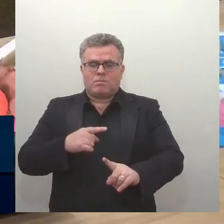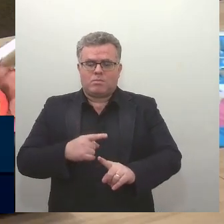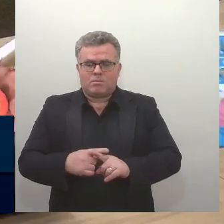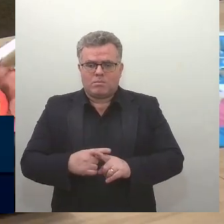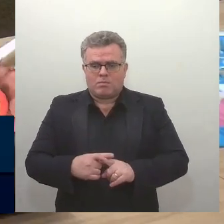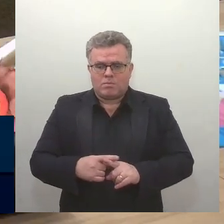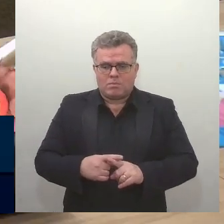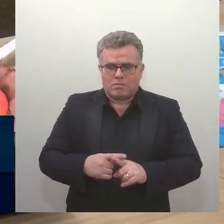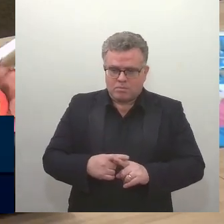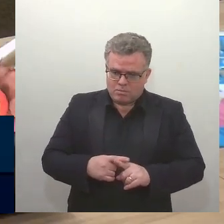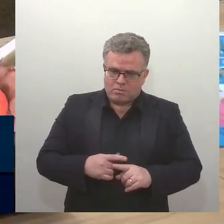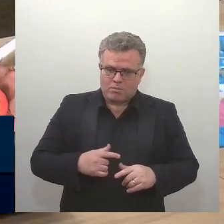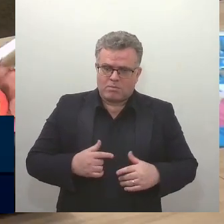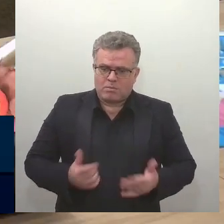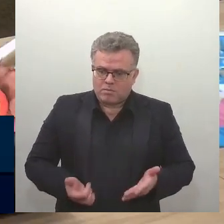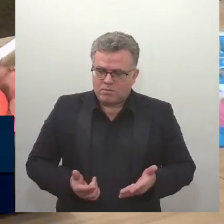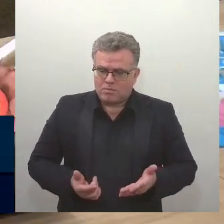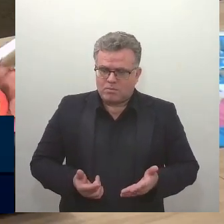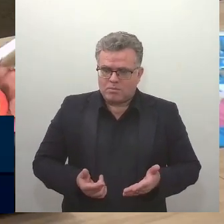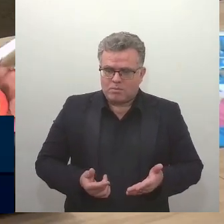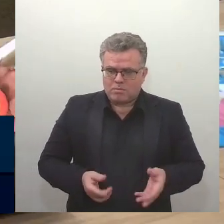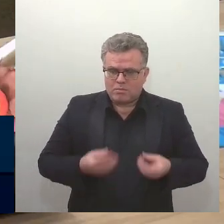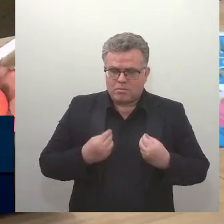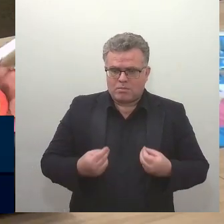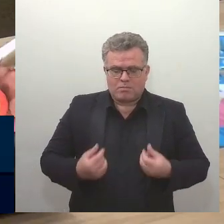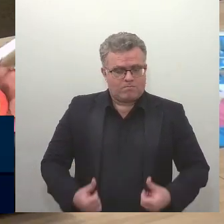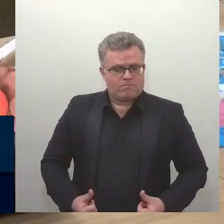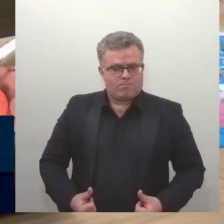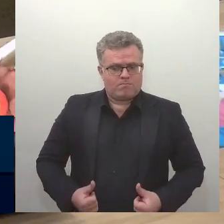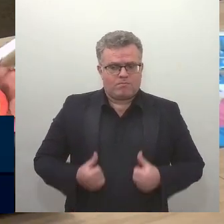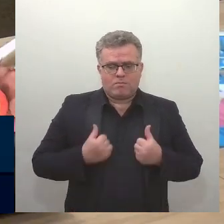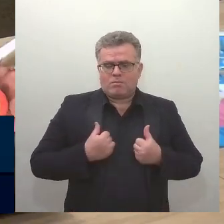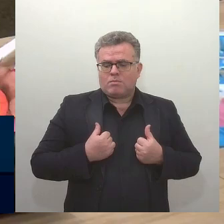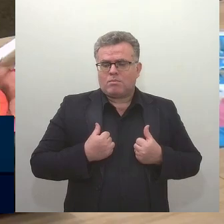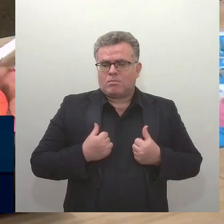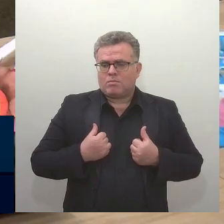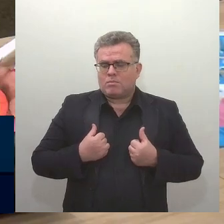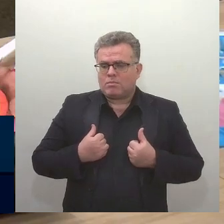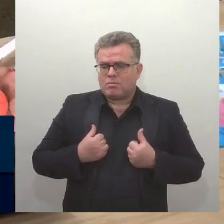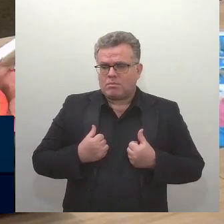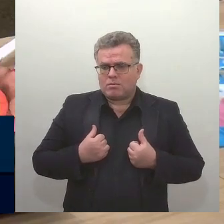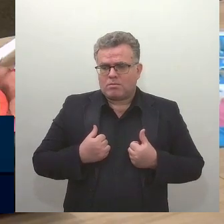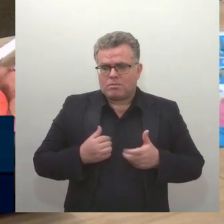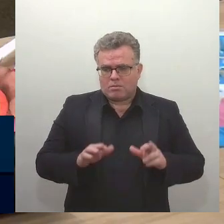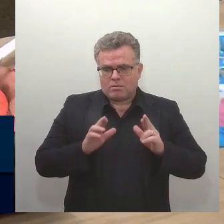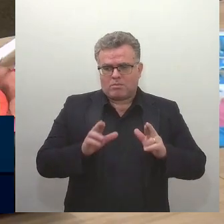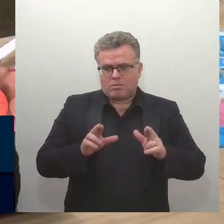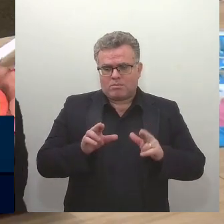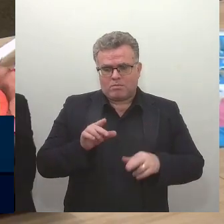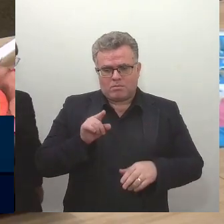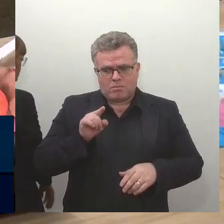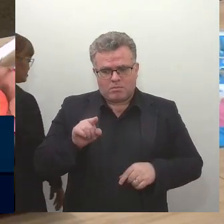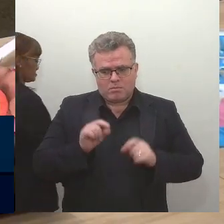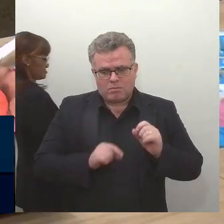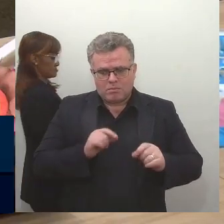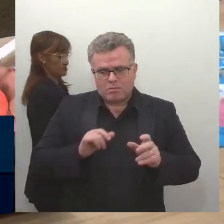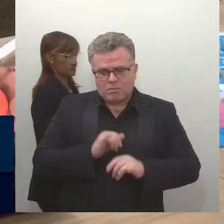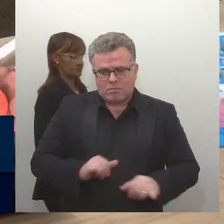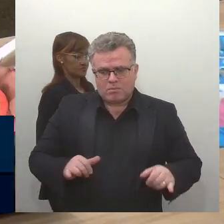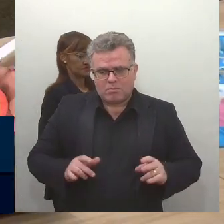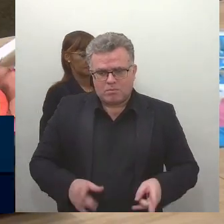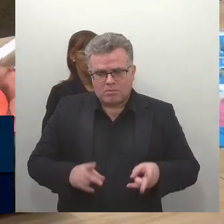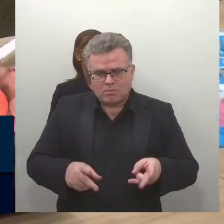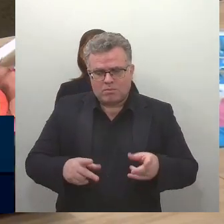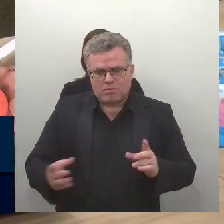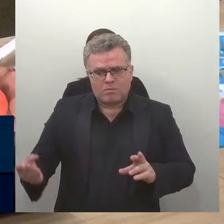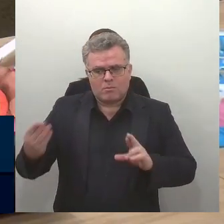pessoas se achavam se acham hoje espero que esse esse caso sirva né de exemplo para que outros